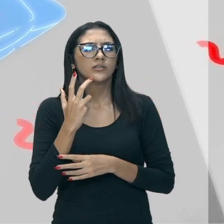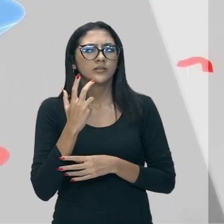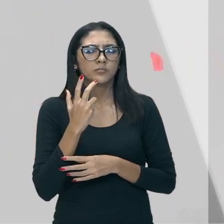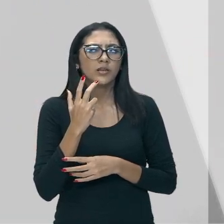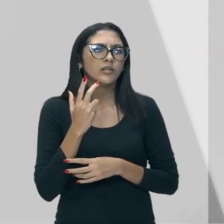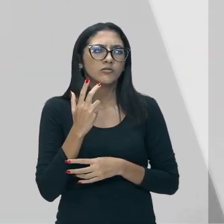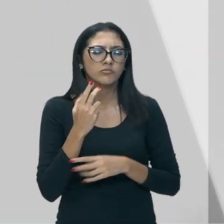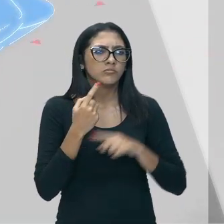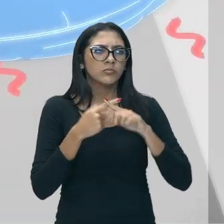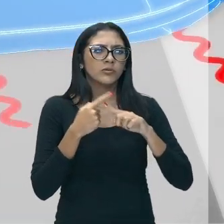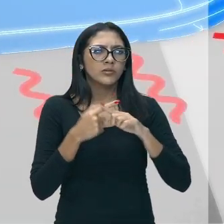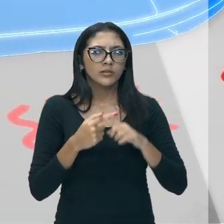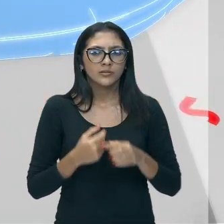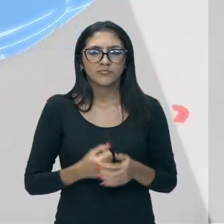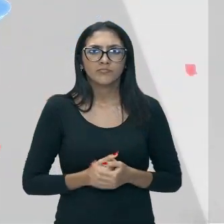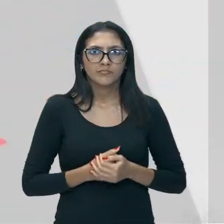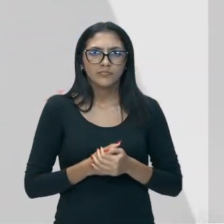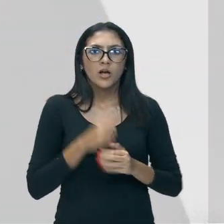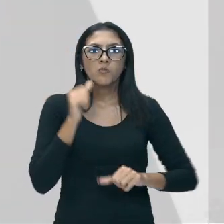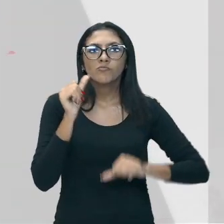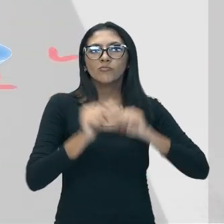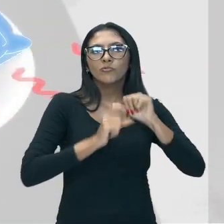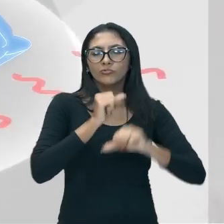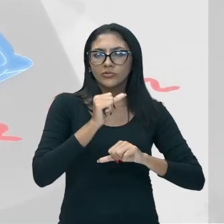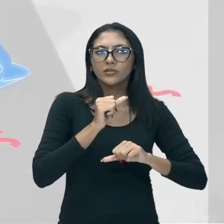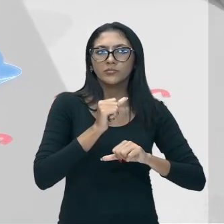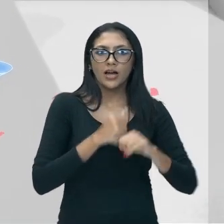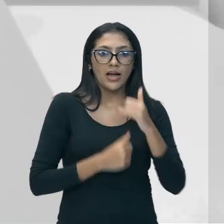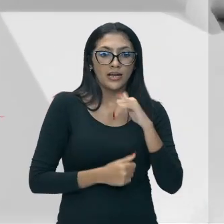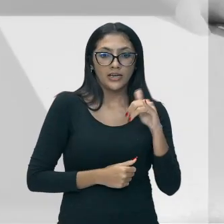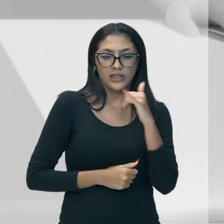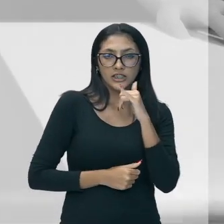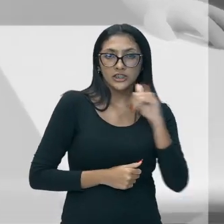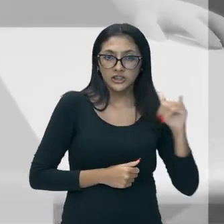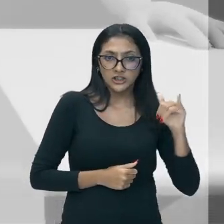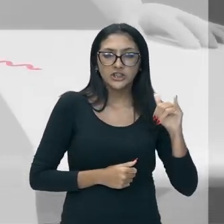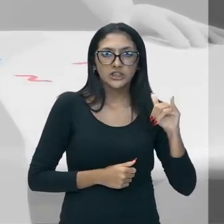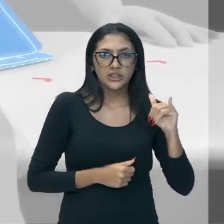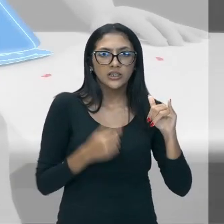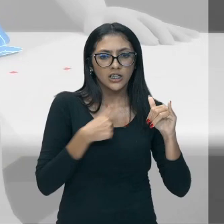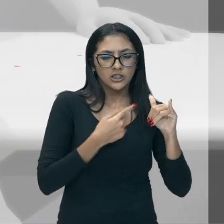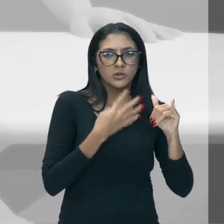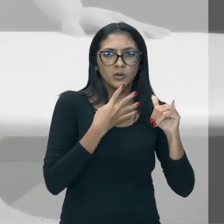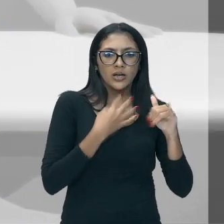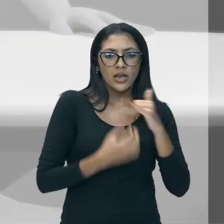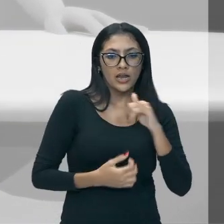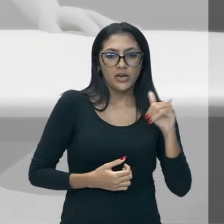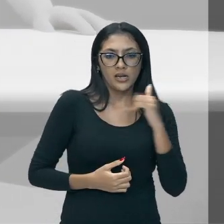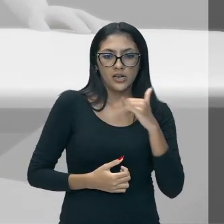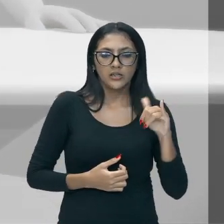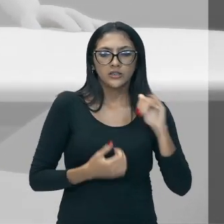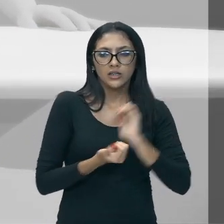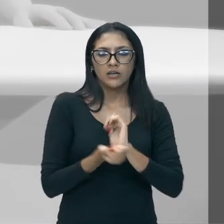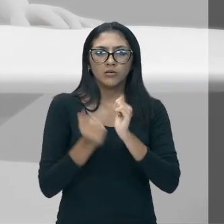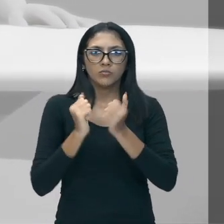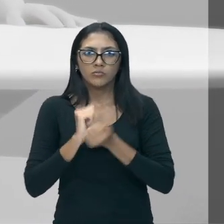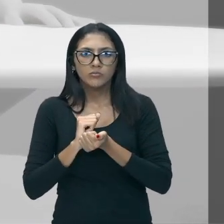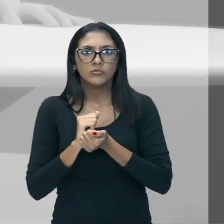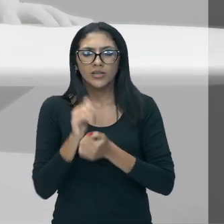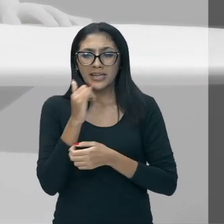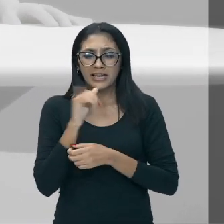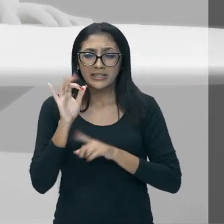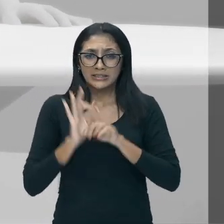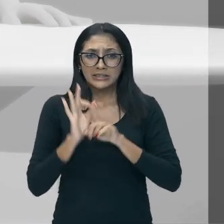quê? Na transformação de eletricidade em calor e é responsável pelo alto consumo